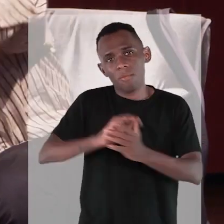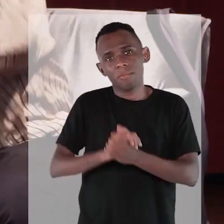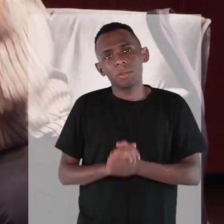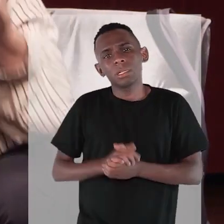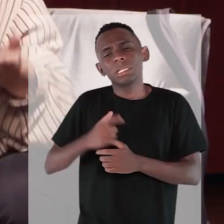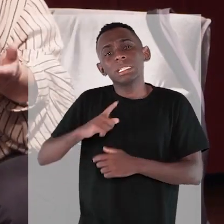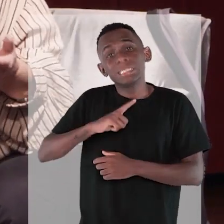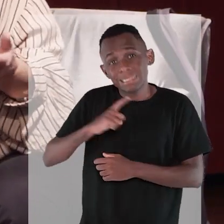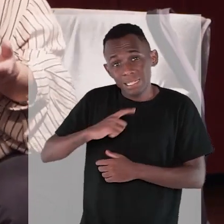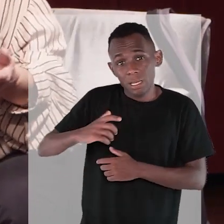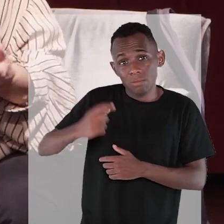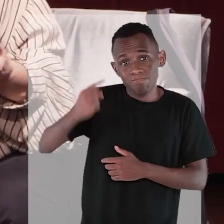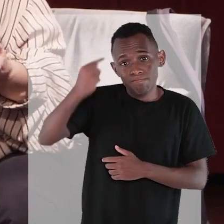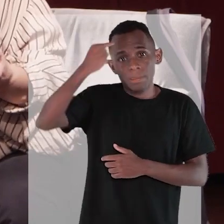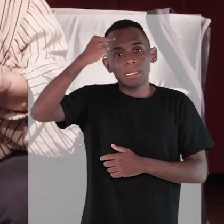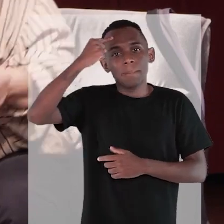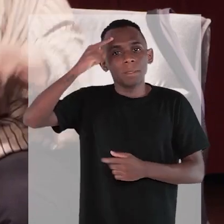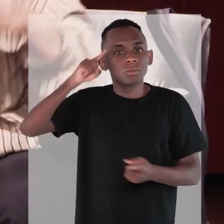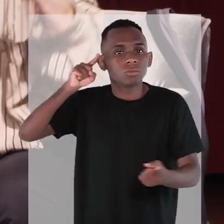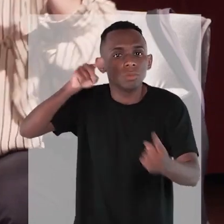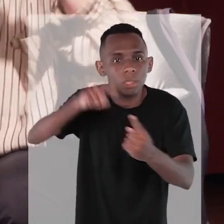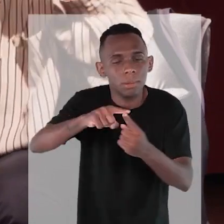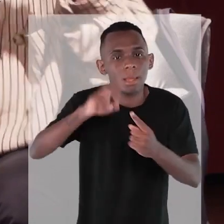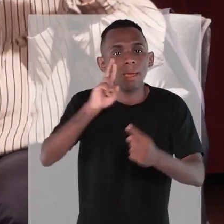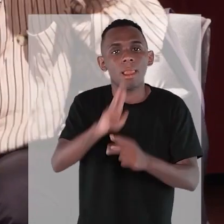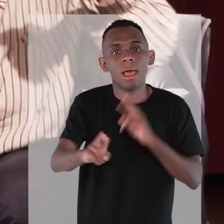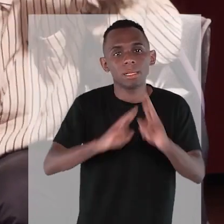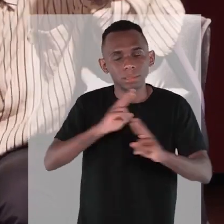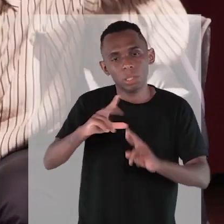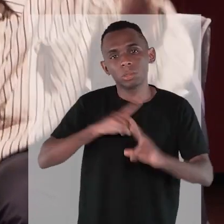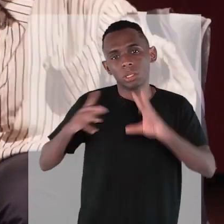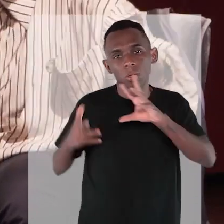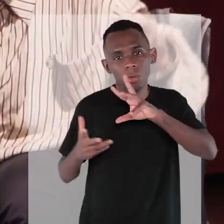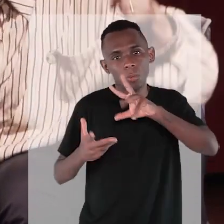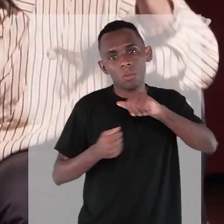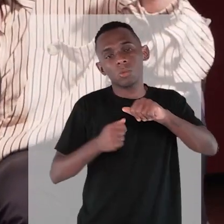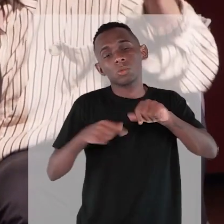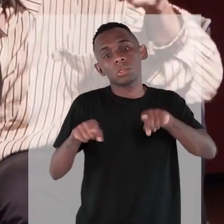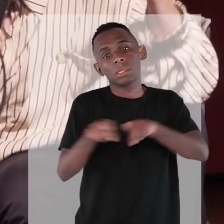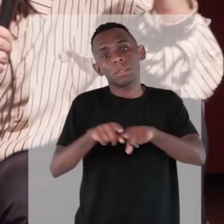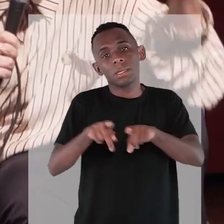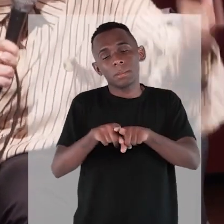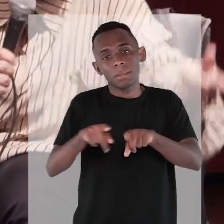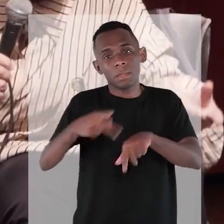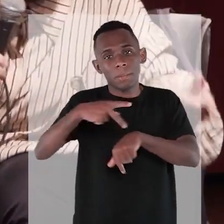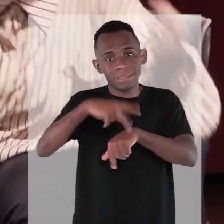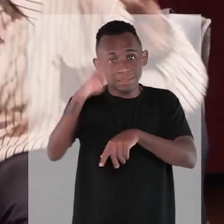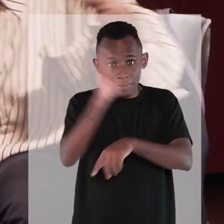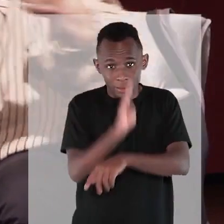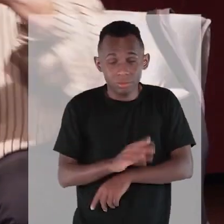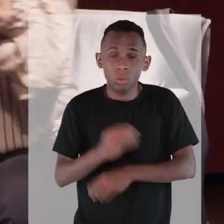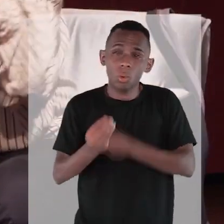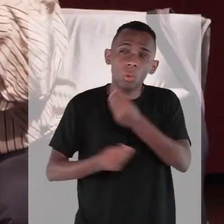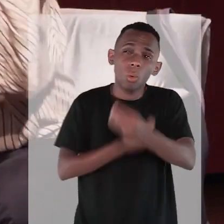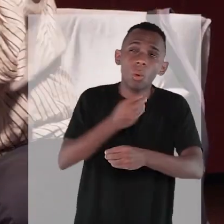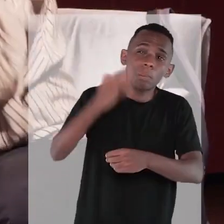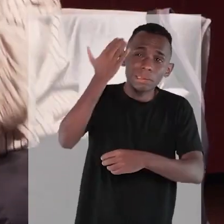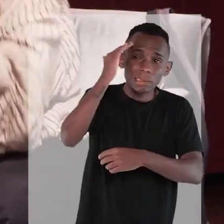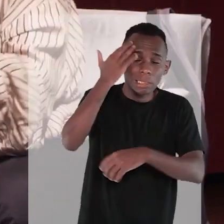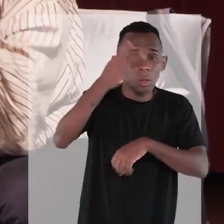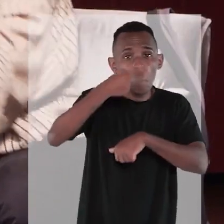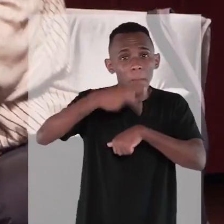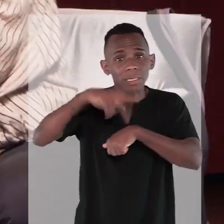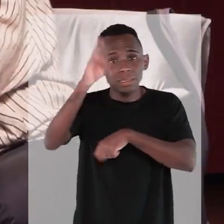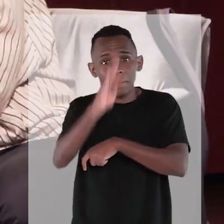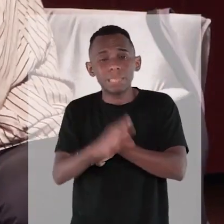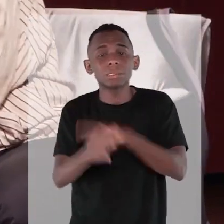um pensamento sobre o Brasil, né? Então, como é que nós podemos pensar o Brasil? Como é que nós podemos nos entender? Como é que nós